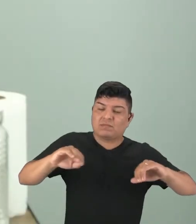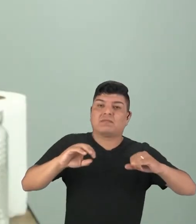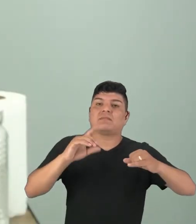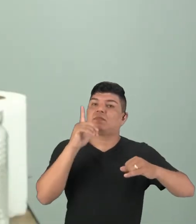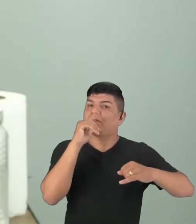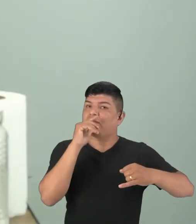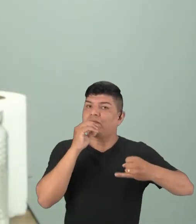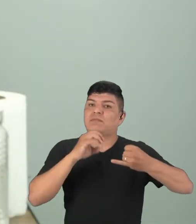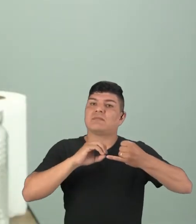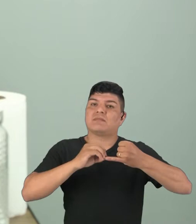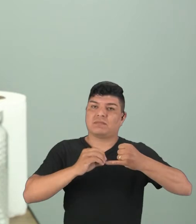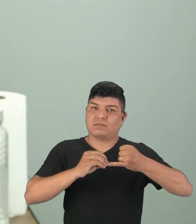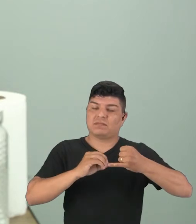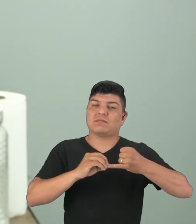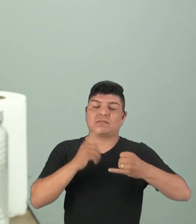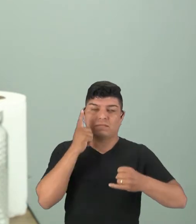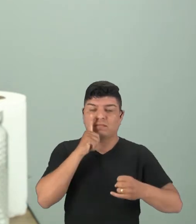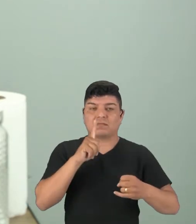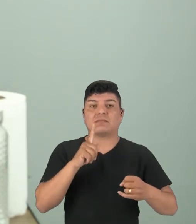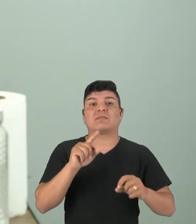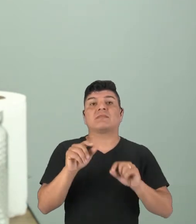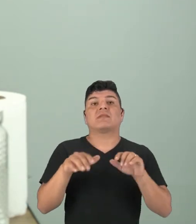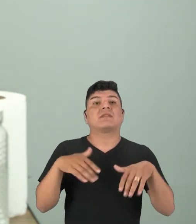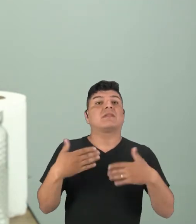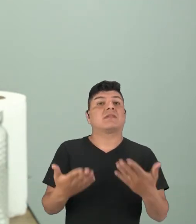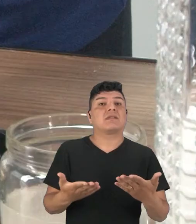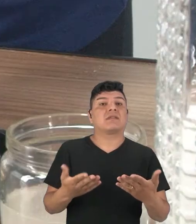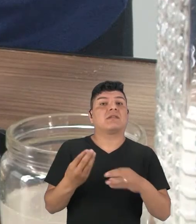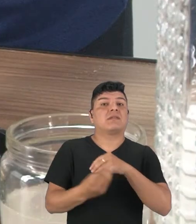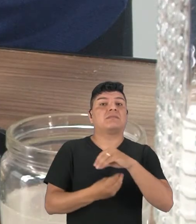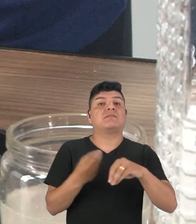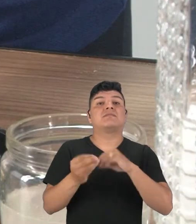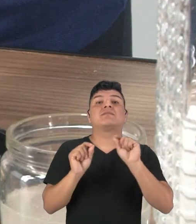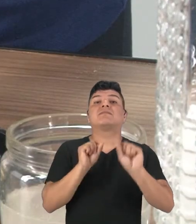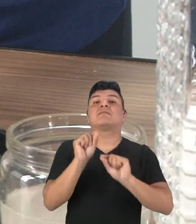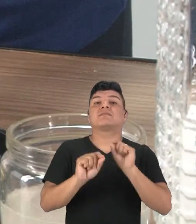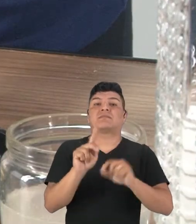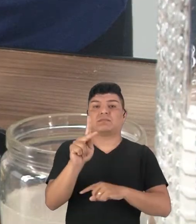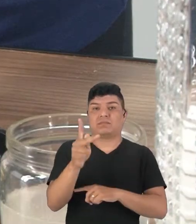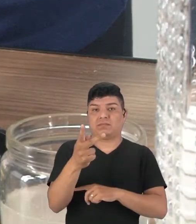feijão, certo? Então, esse daqui, ó, é uma mistura o quê?